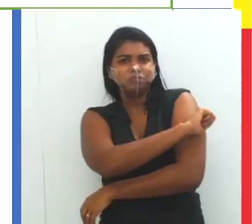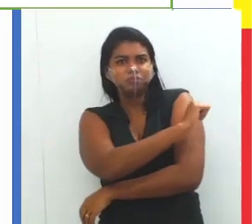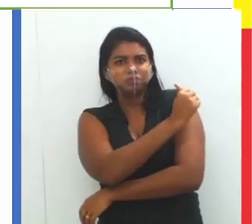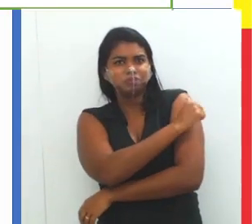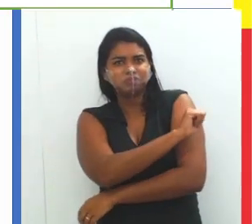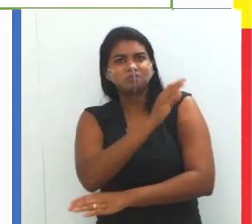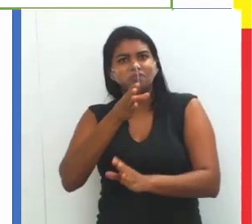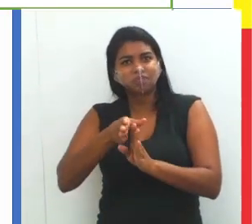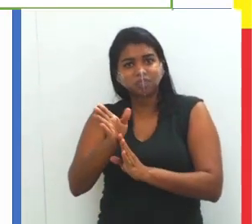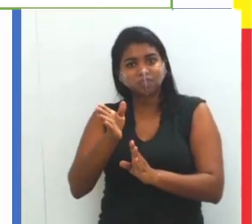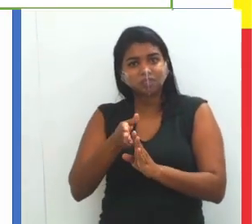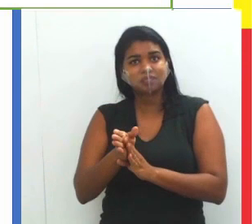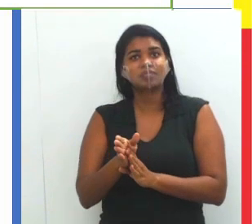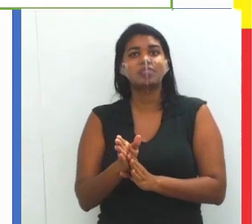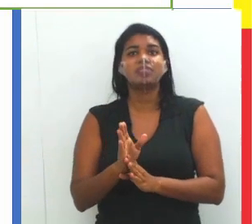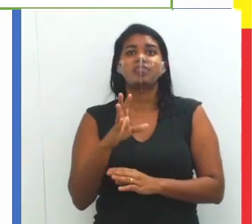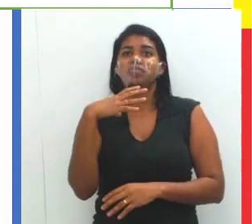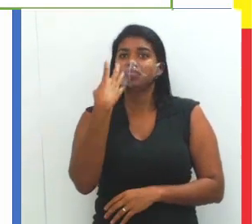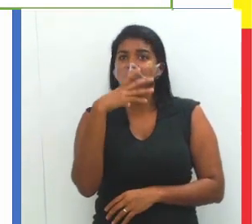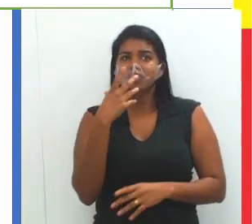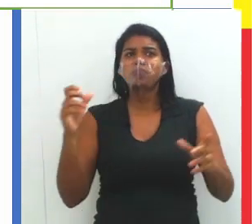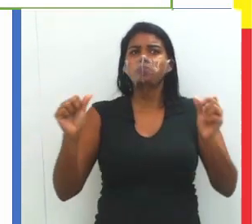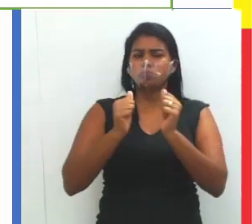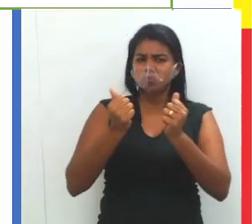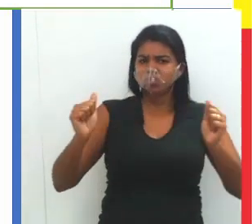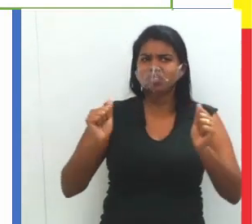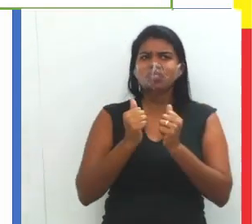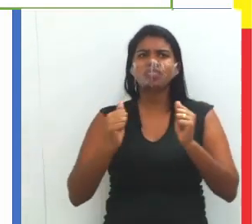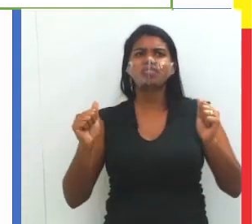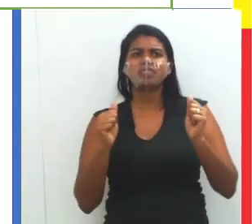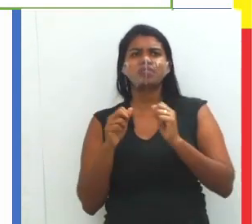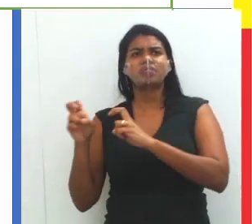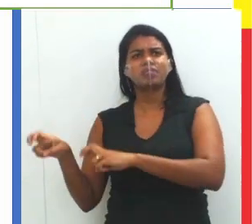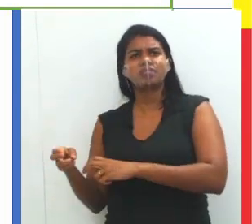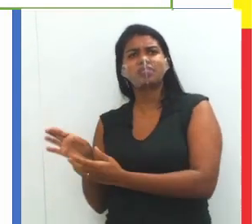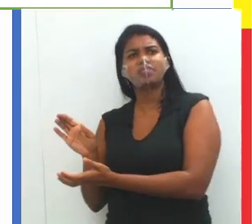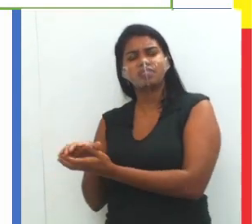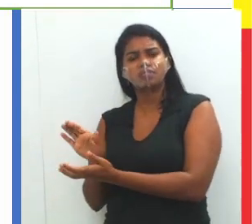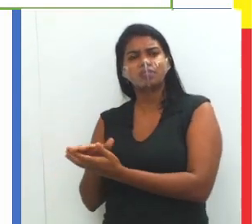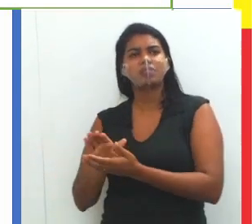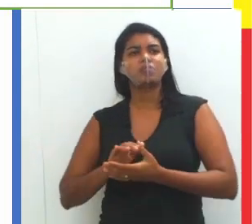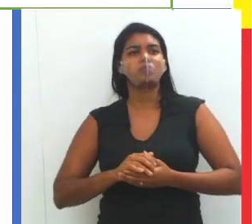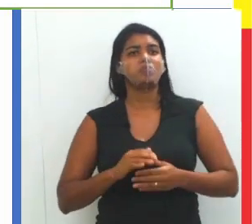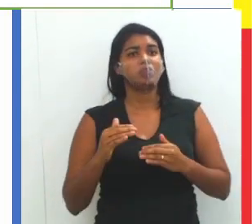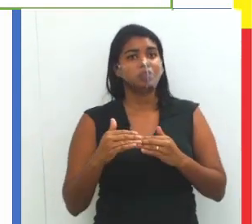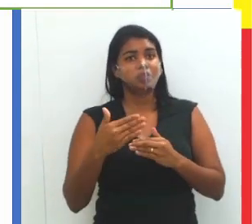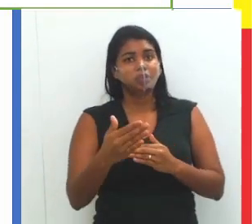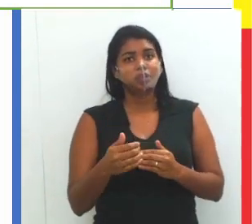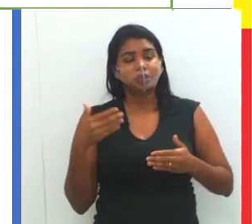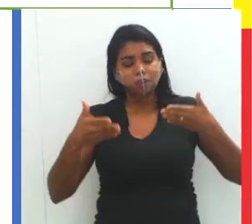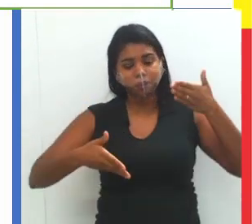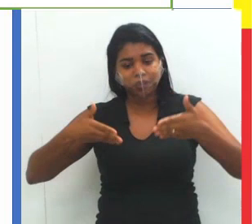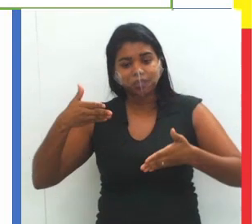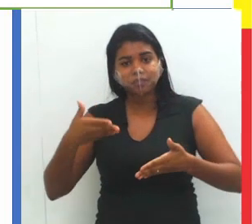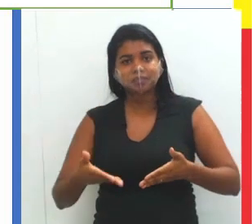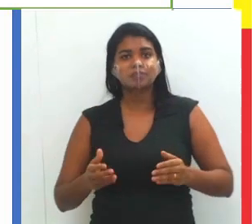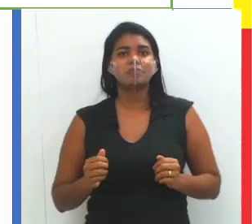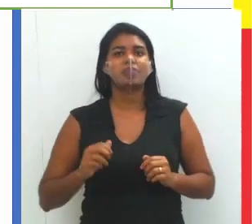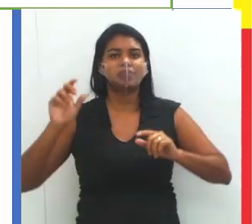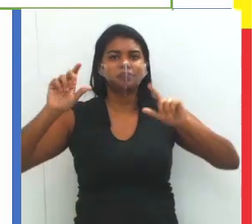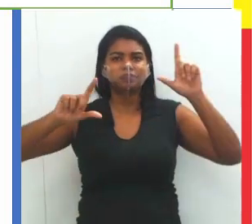Rio o aconselhou a tocar as músicas de sanfoneiros do sertão nordestino. E aí, ao participar de um programa